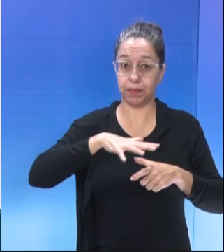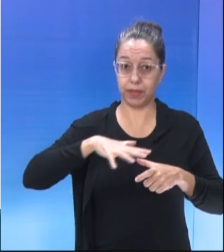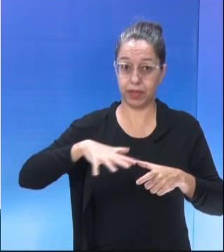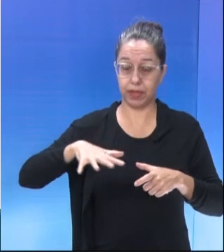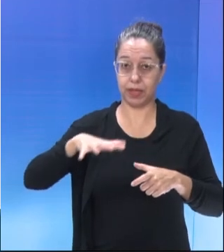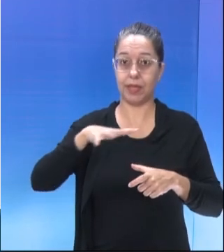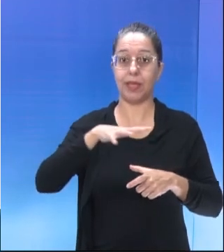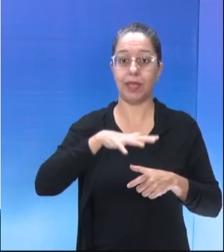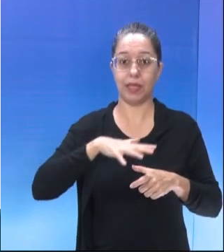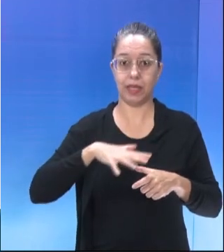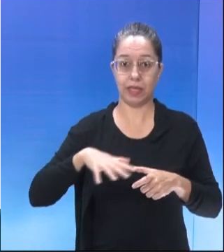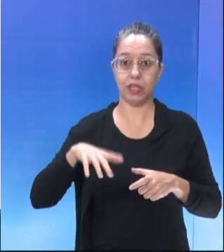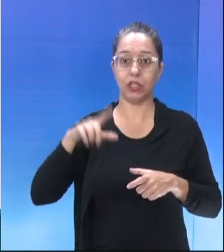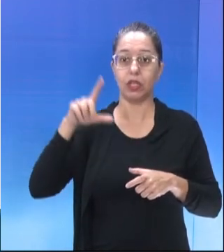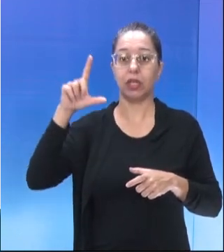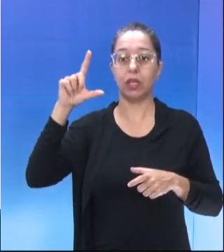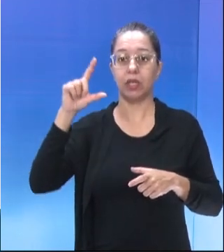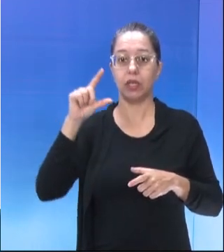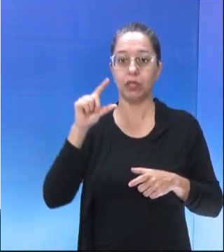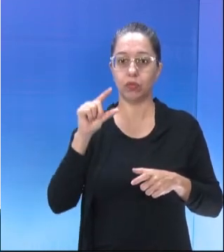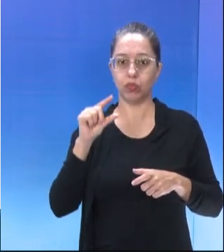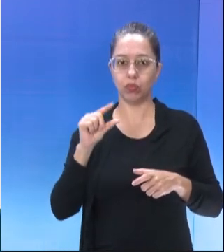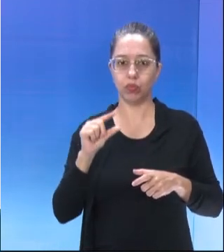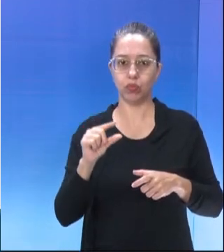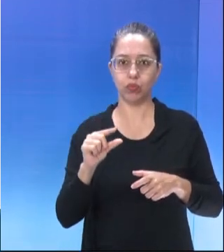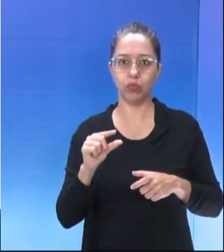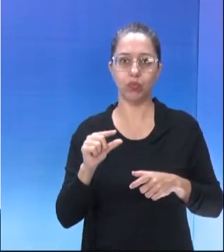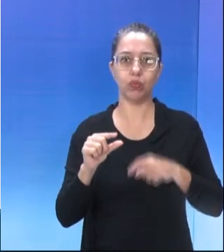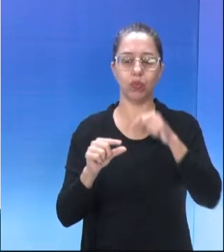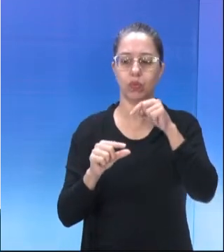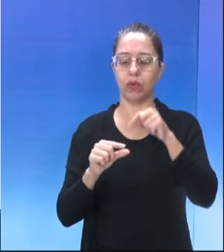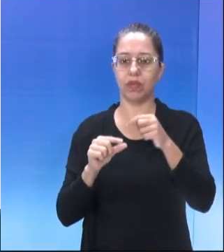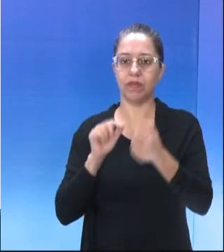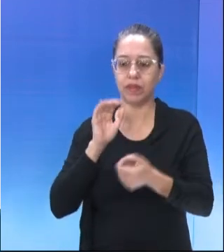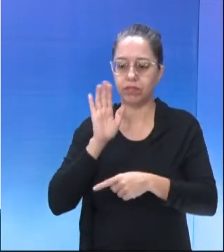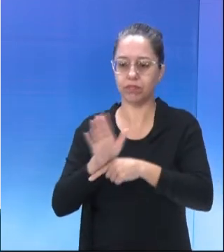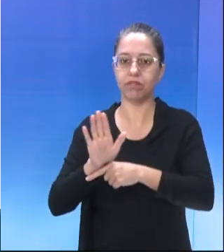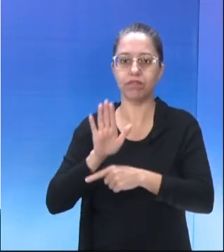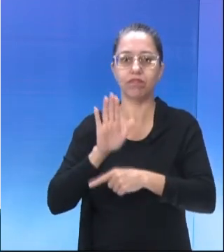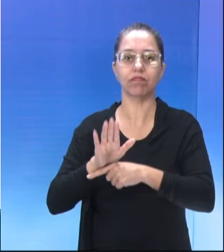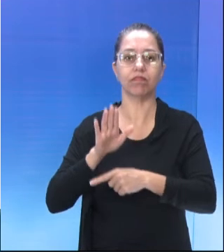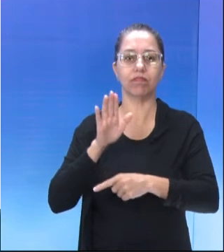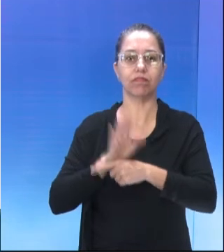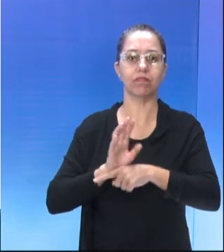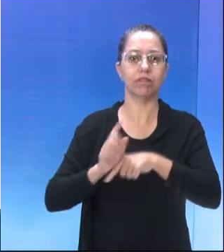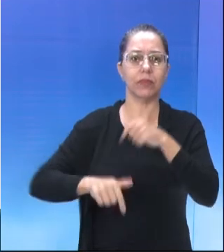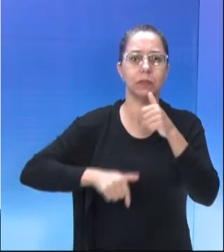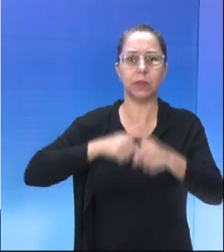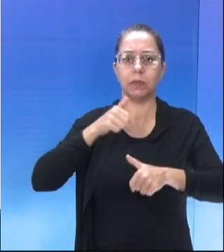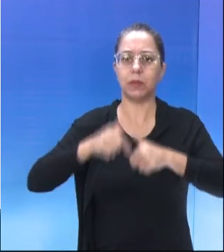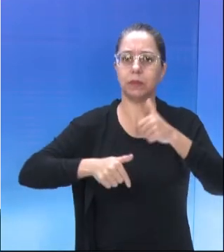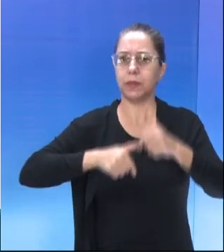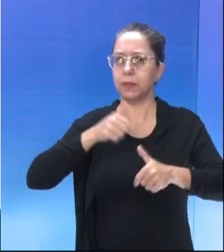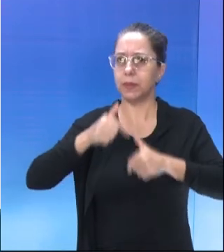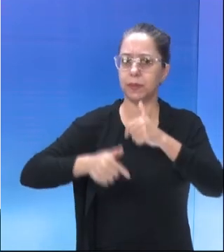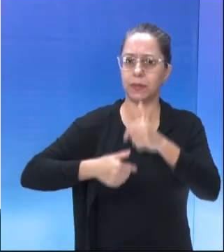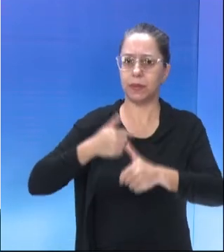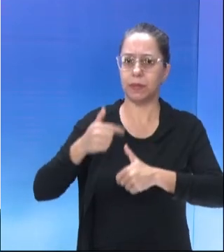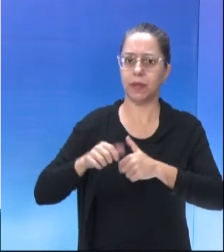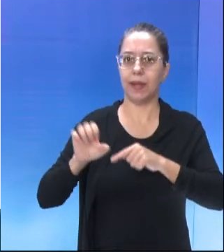não básico reduz a quantidade de substrato metabolizado pela enzima. Vamos